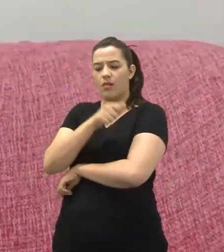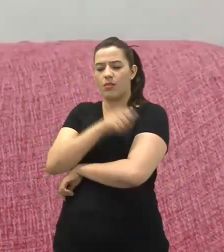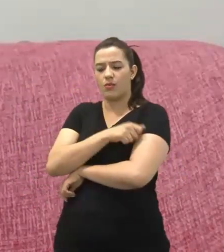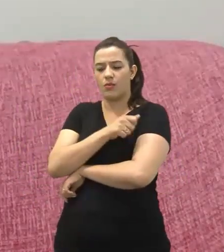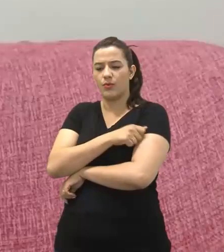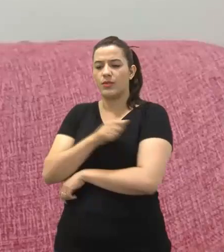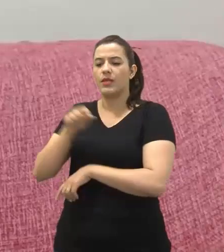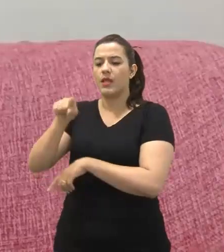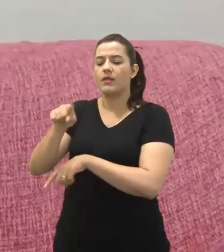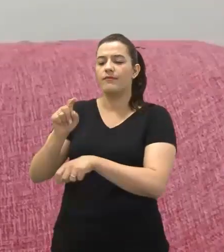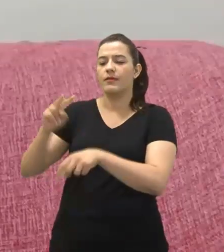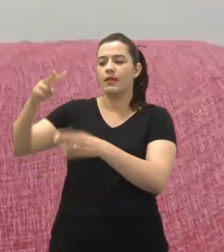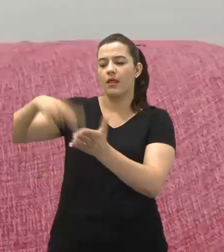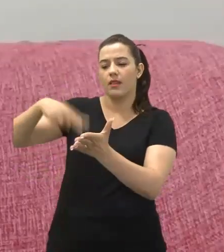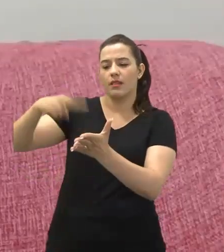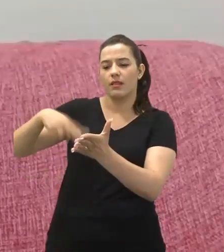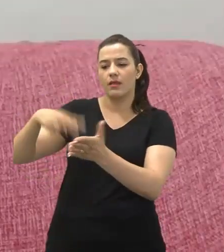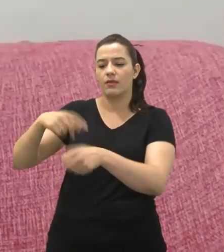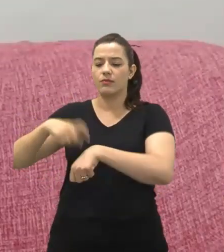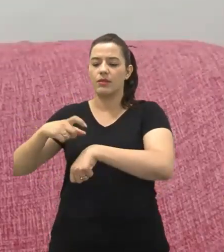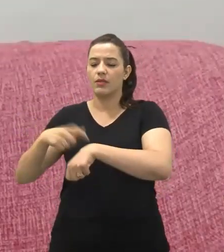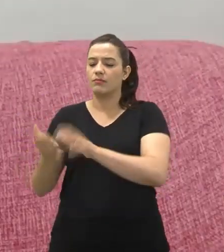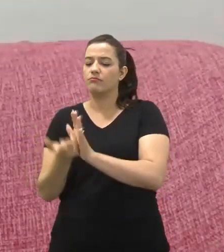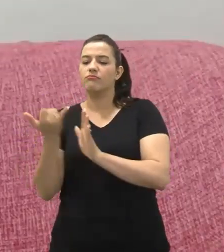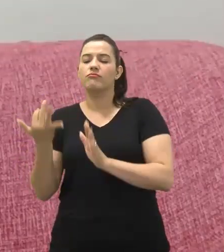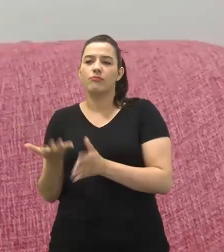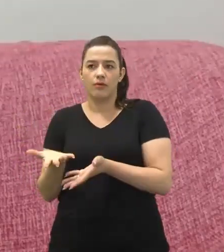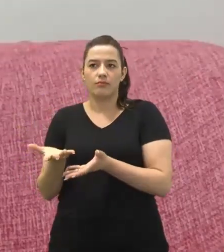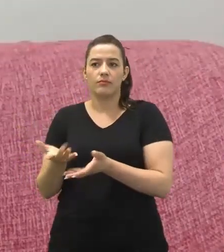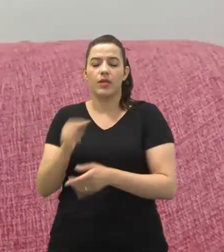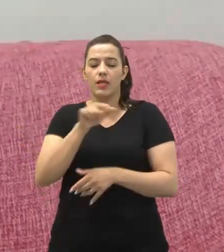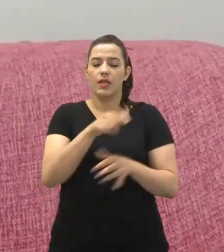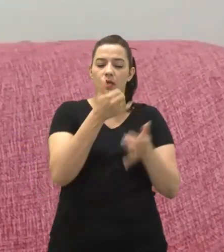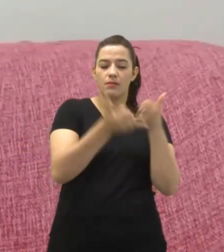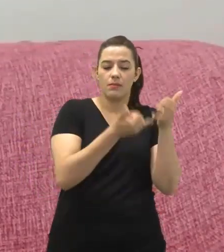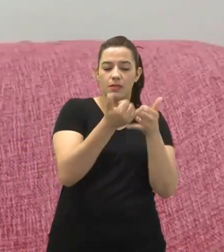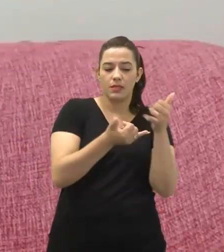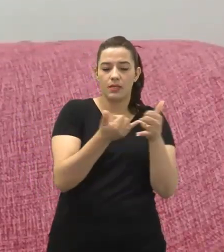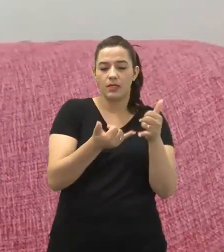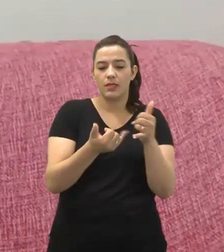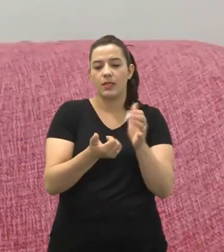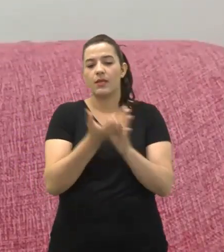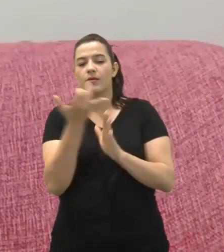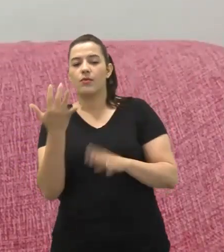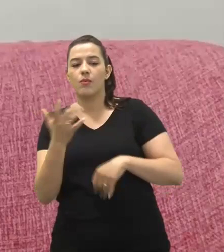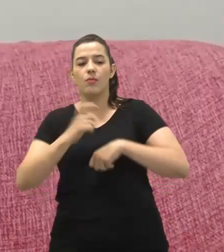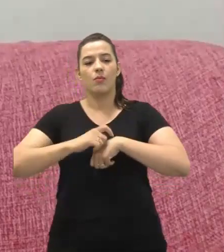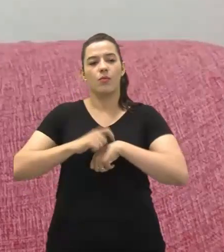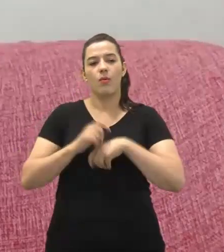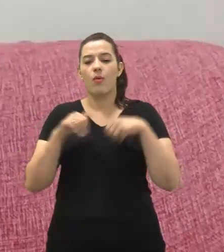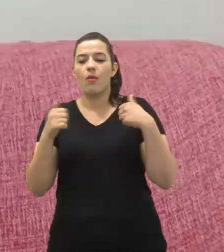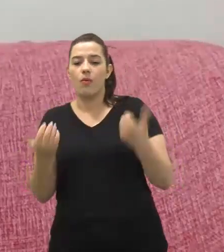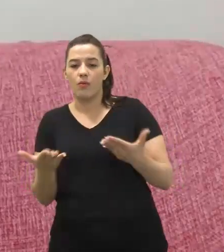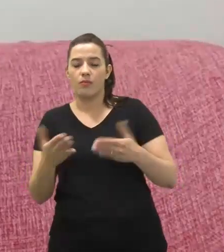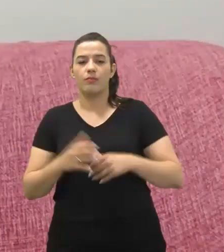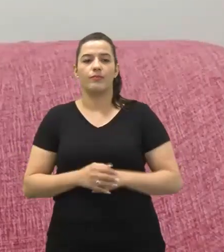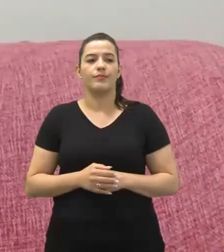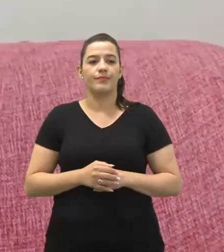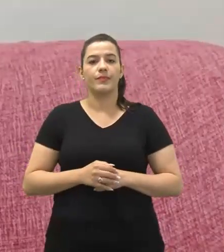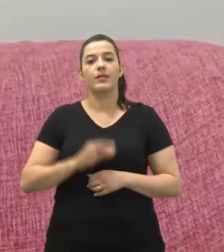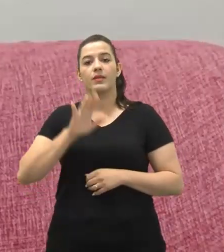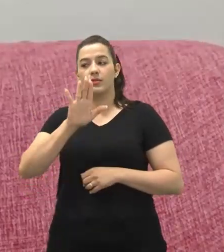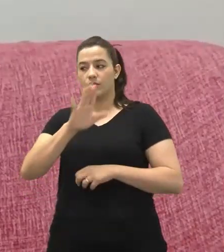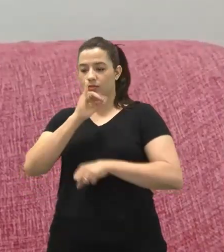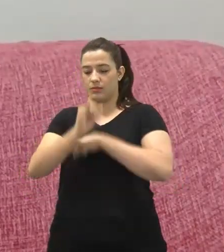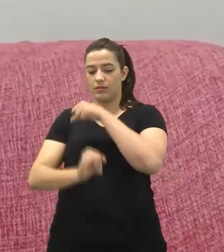fique no canto da leitura e no canto de joga em qual momento será permitido que ele vai para lá no ambiente virtual